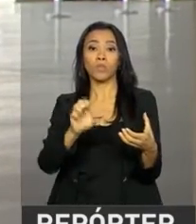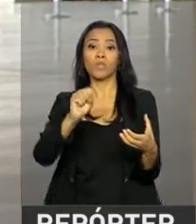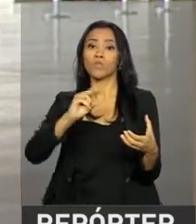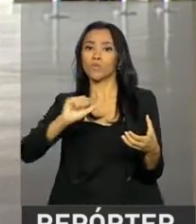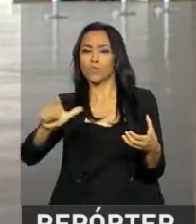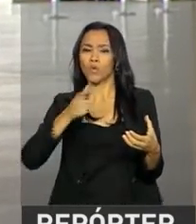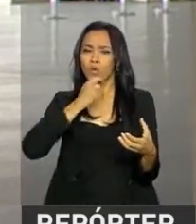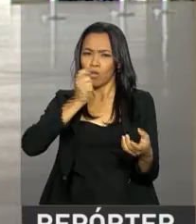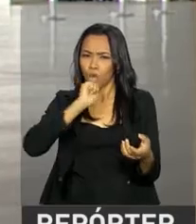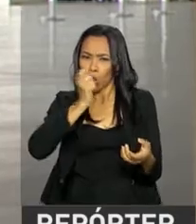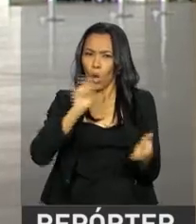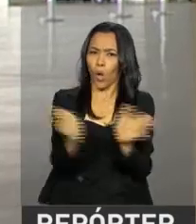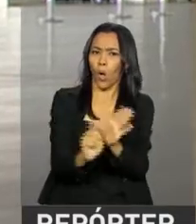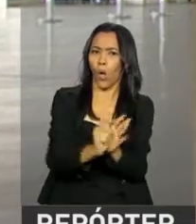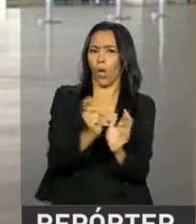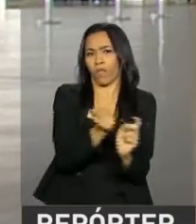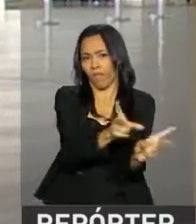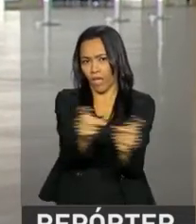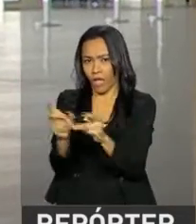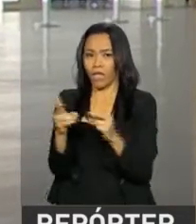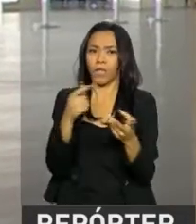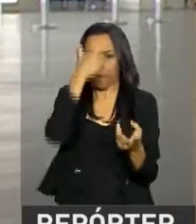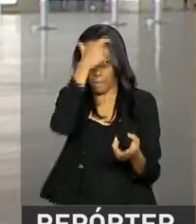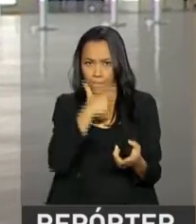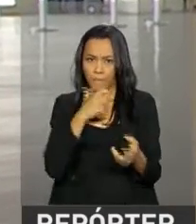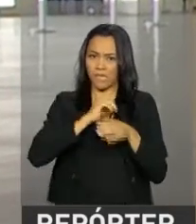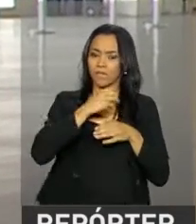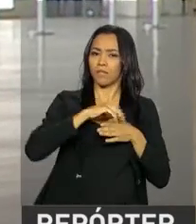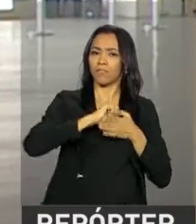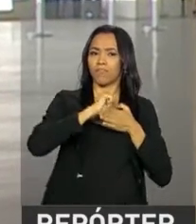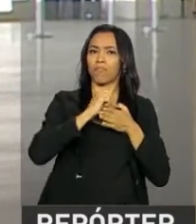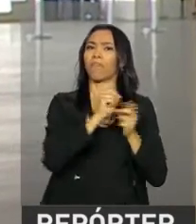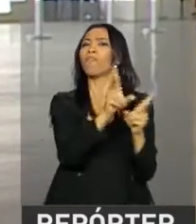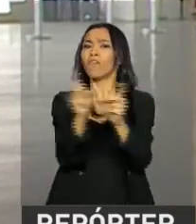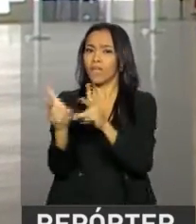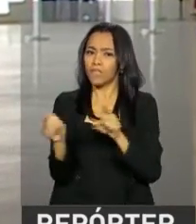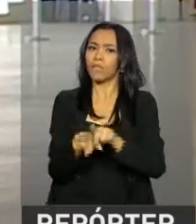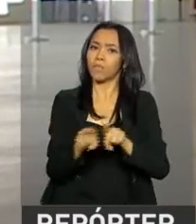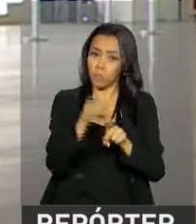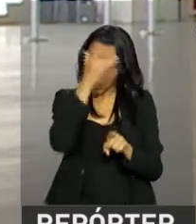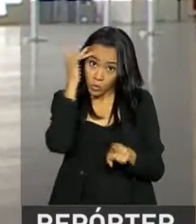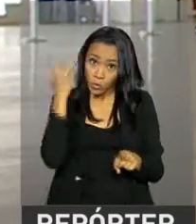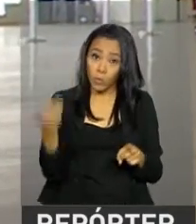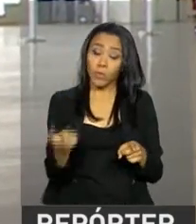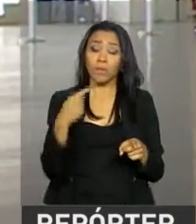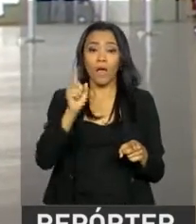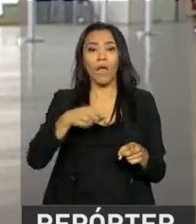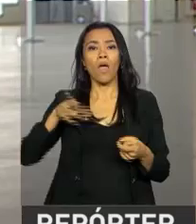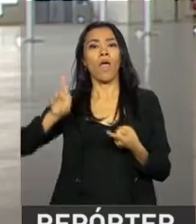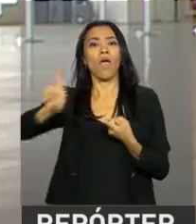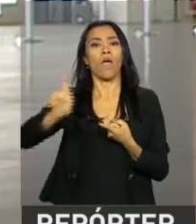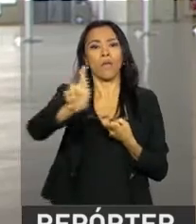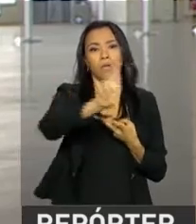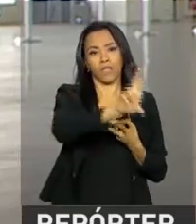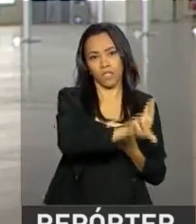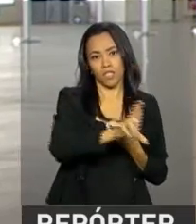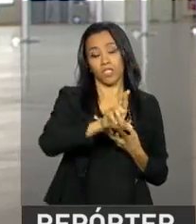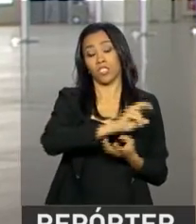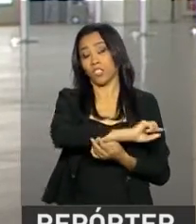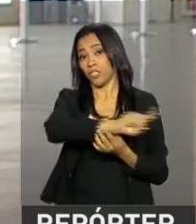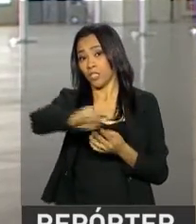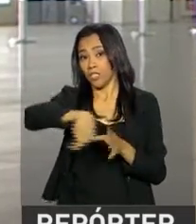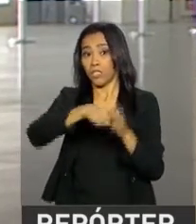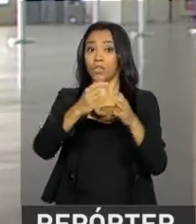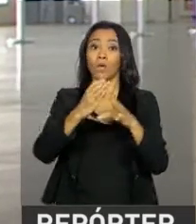de drogas de armas de pessoas e também é o contrabando participou então representantes ministros de seis países